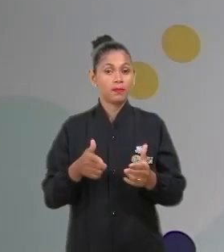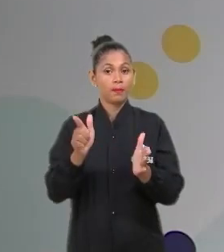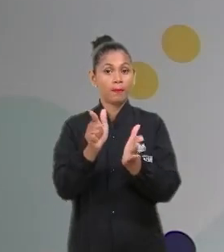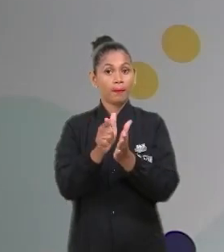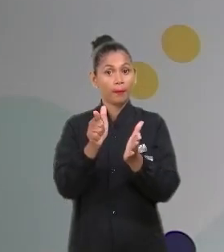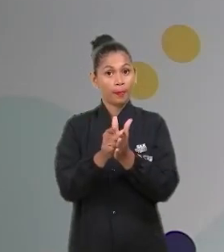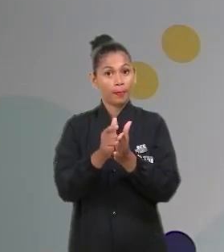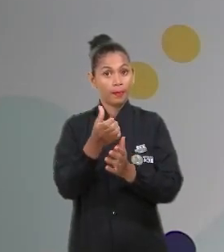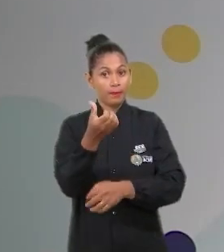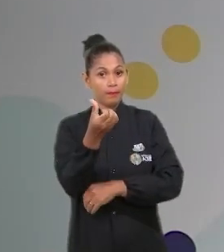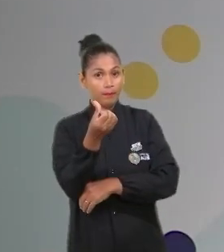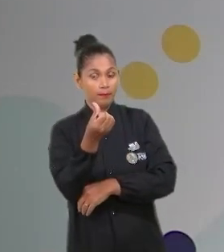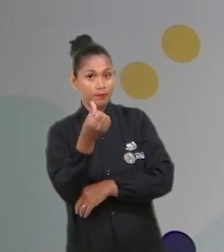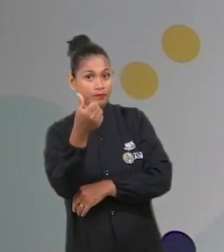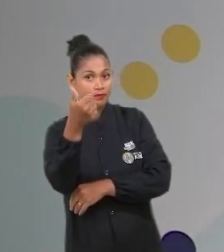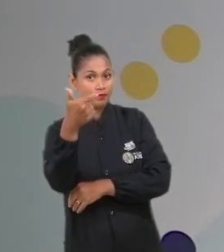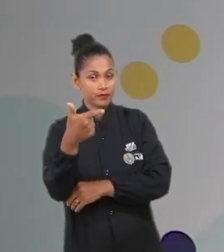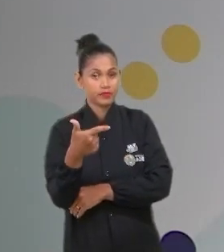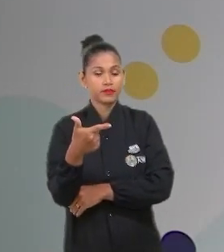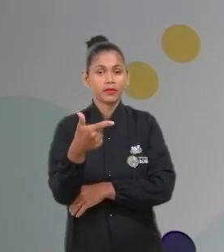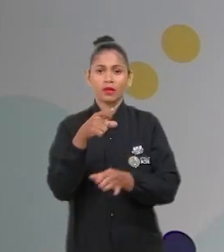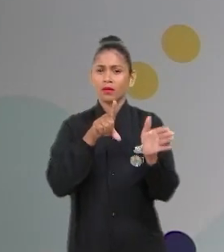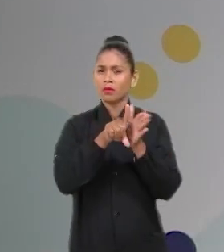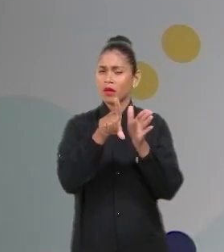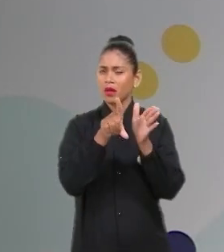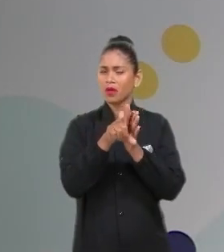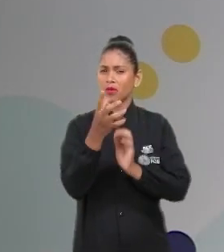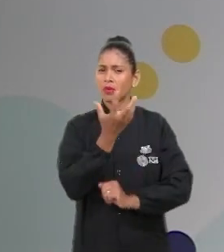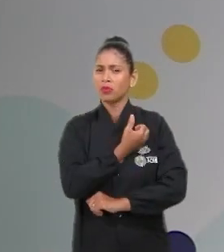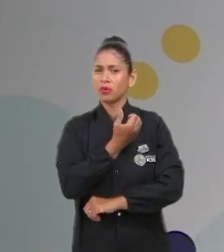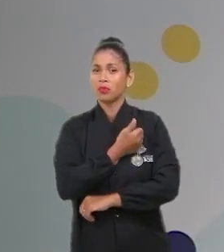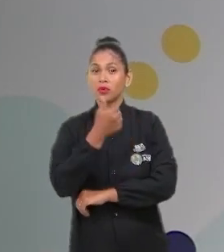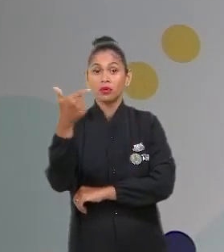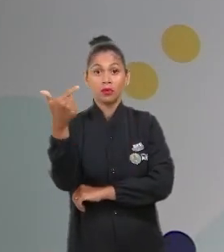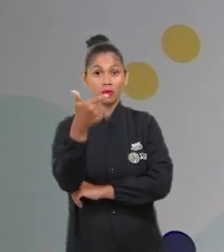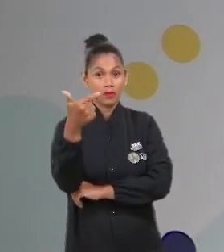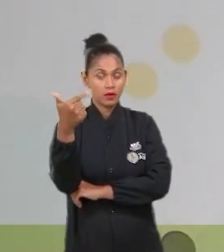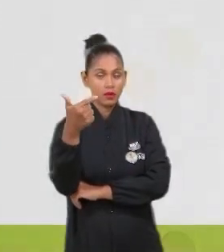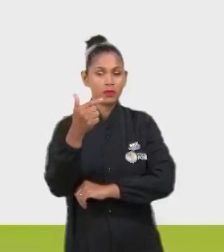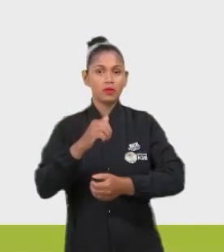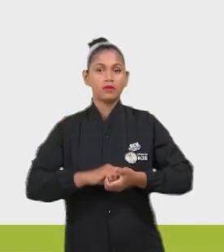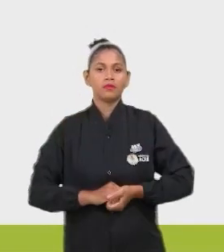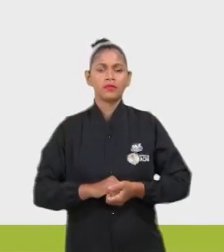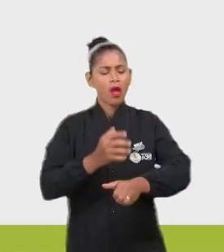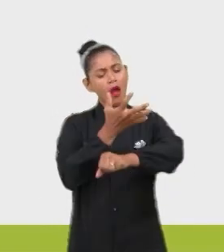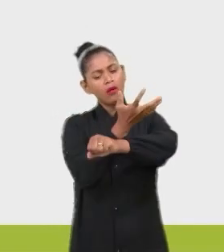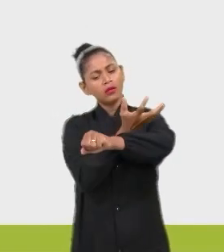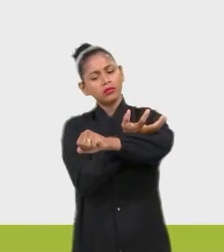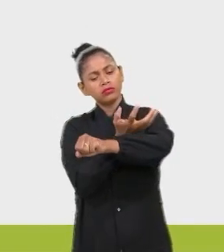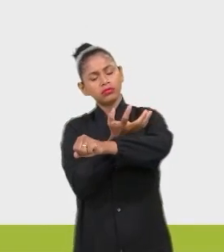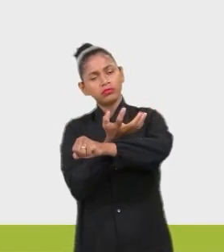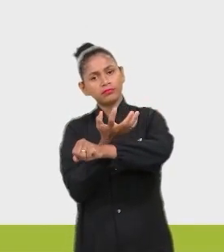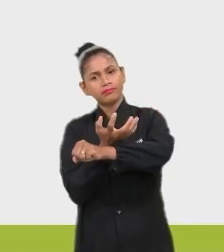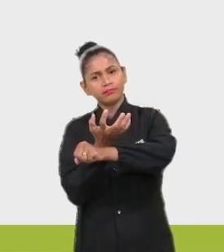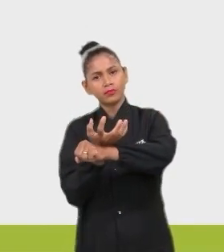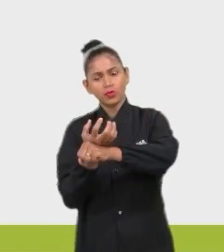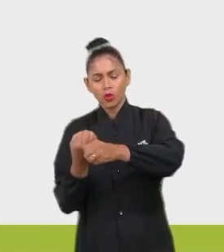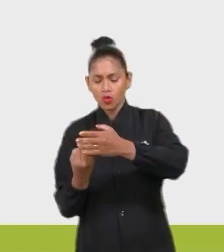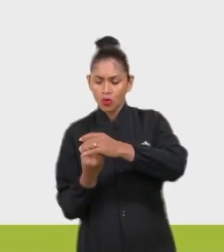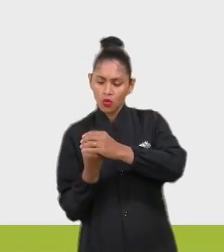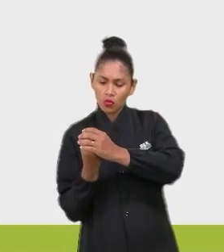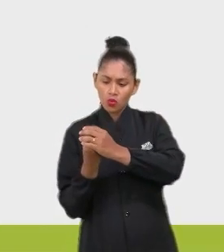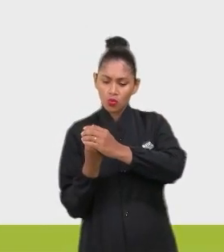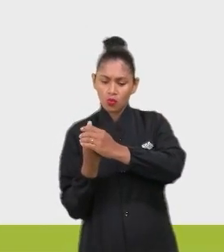página 62, lá da questão 22, diz assim, as plantas, em sua fase de